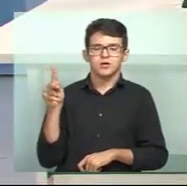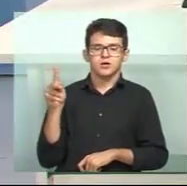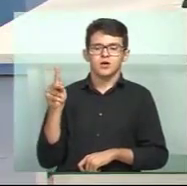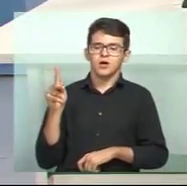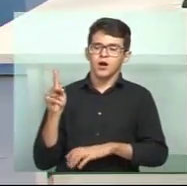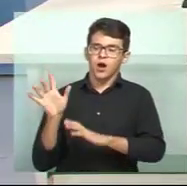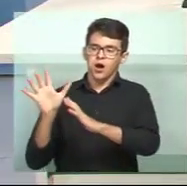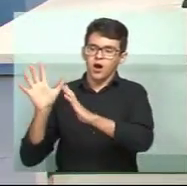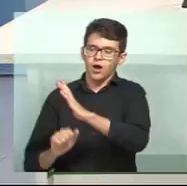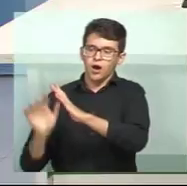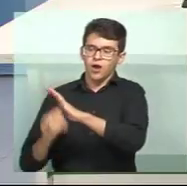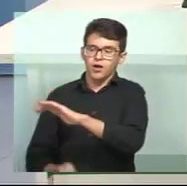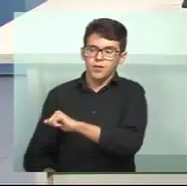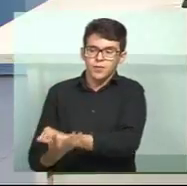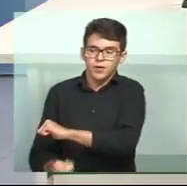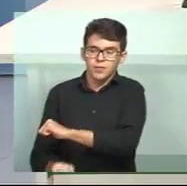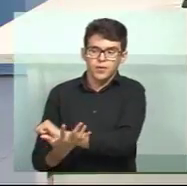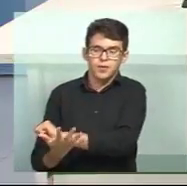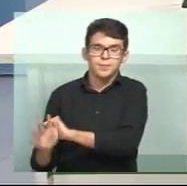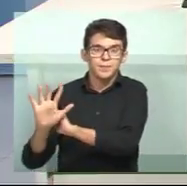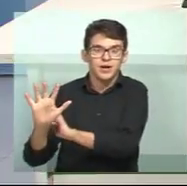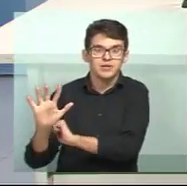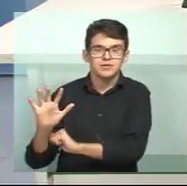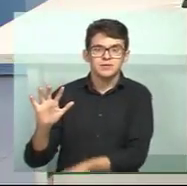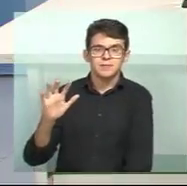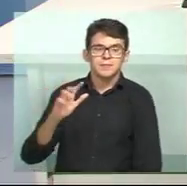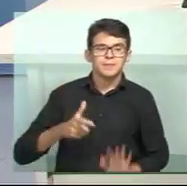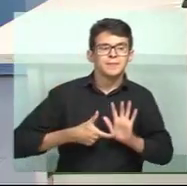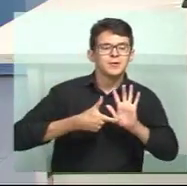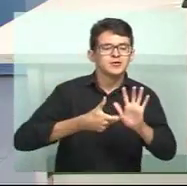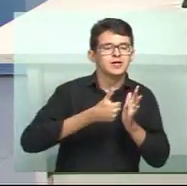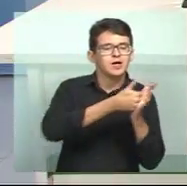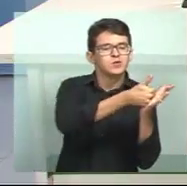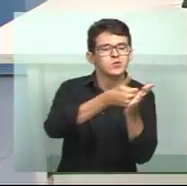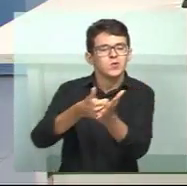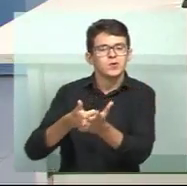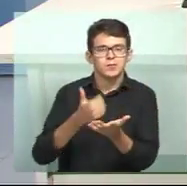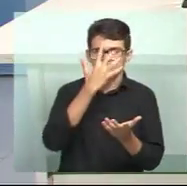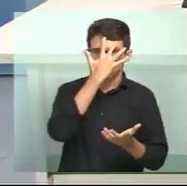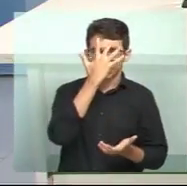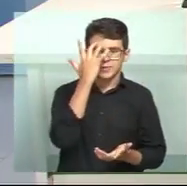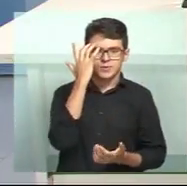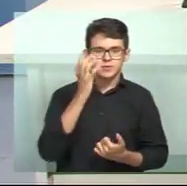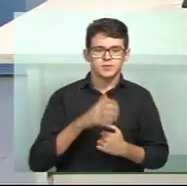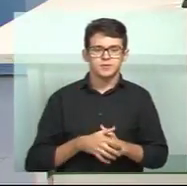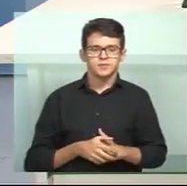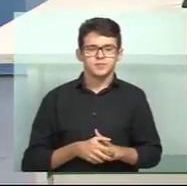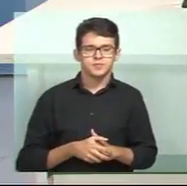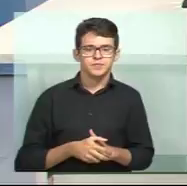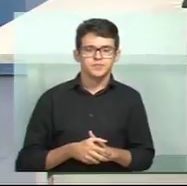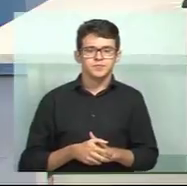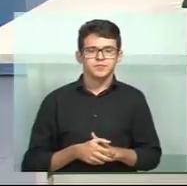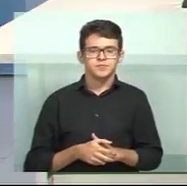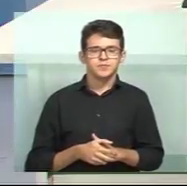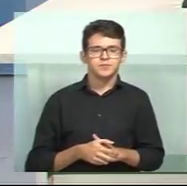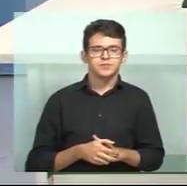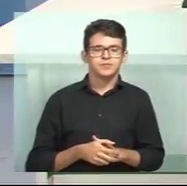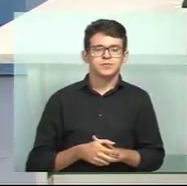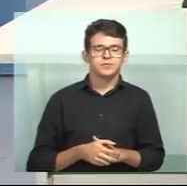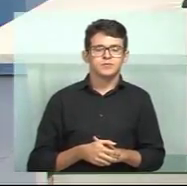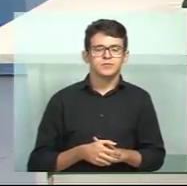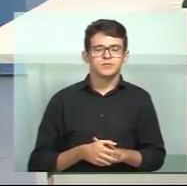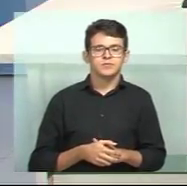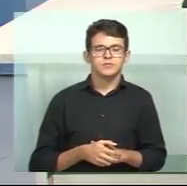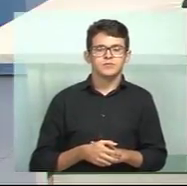os pobres, o nordestino, todos nós. Isso me atinge demais. Porque votam no Lula, votam